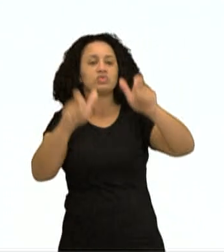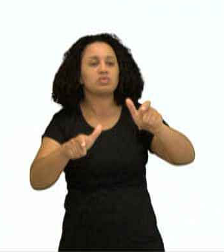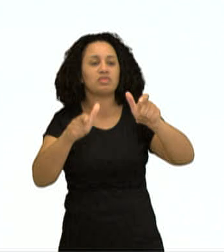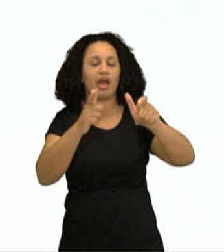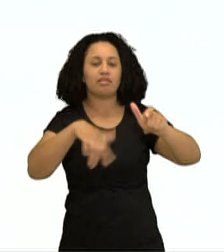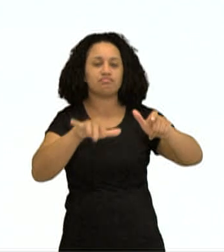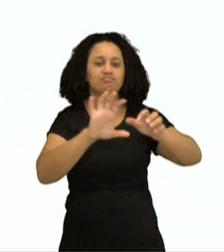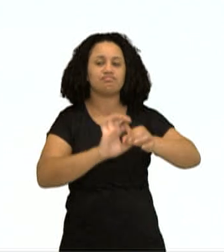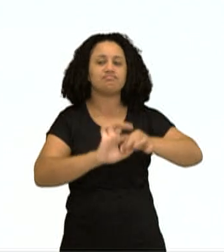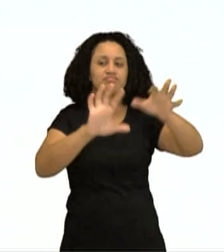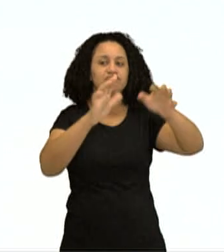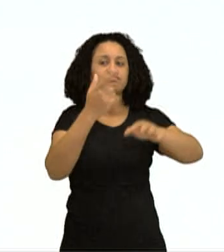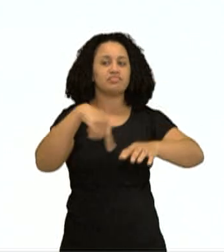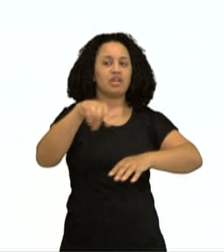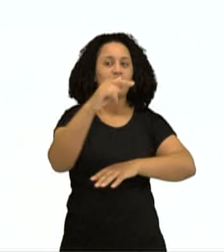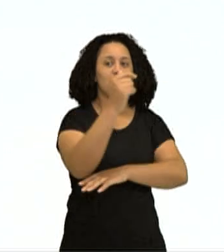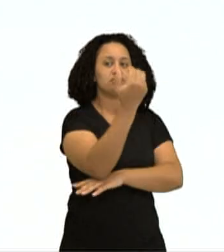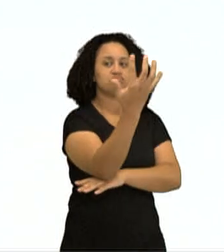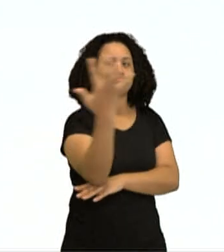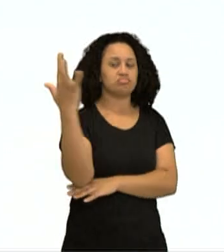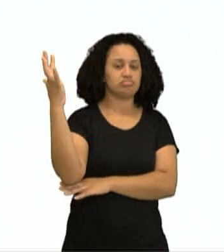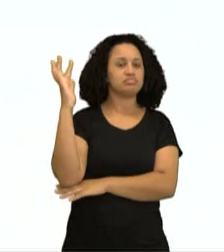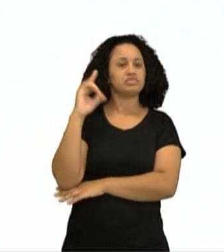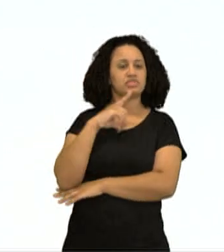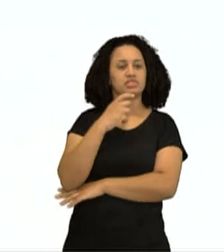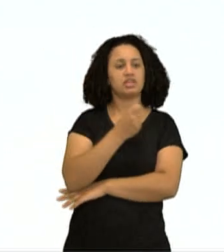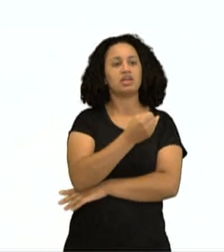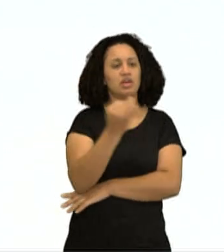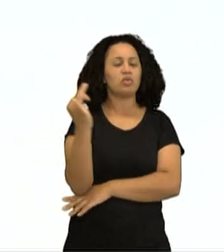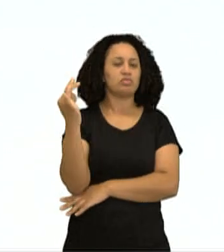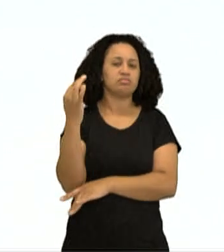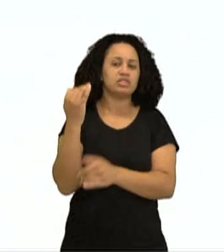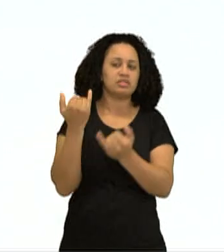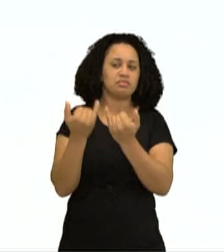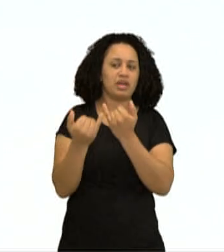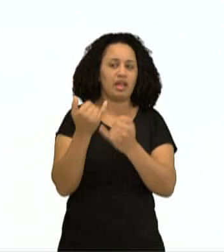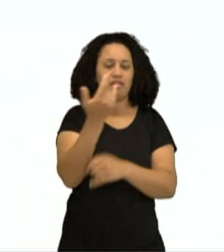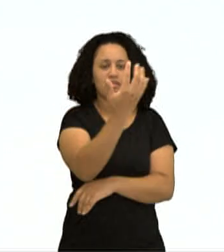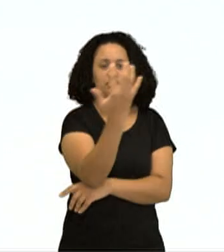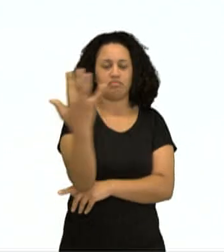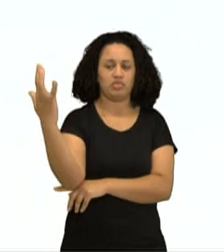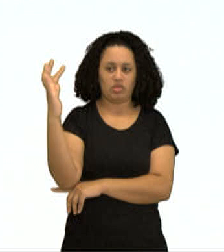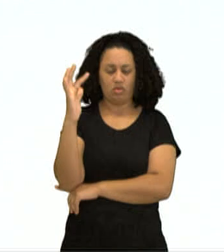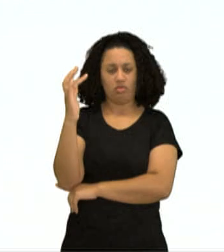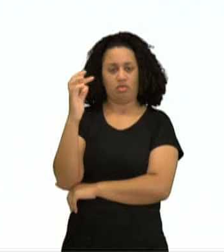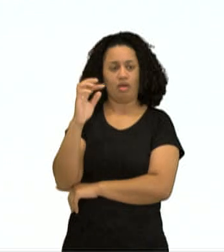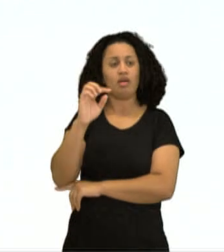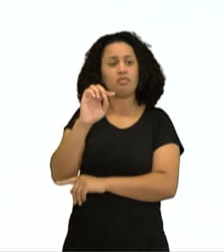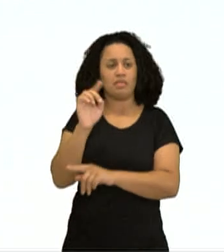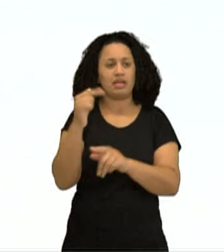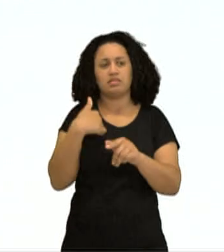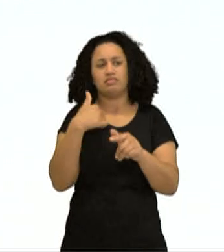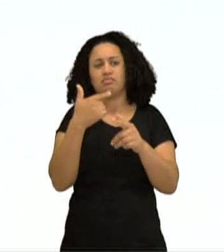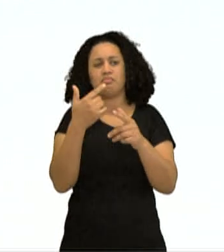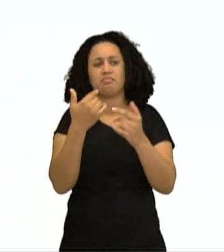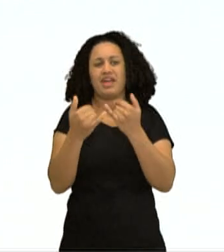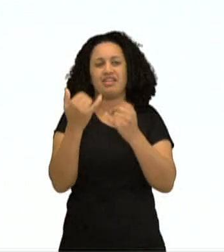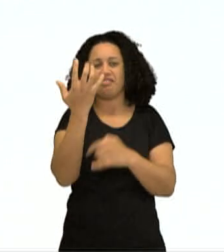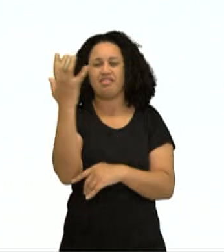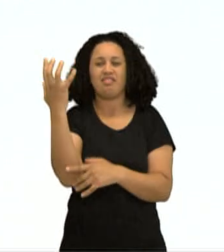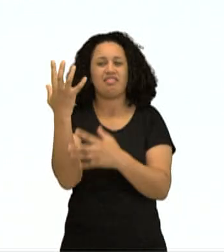entorno há algumas árvores, nos parece uma floresta, as árvores parecem também um pouco secas, né?